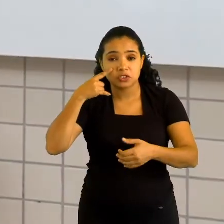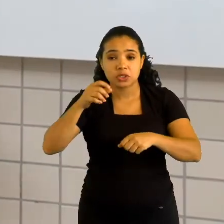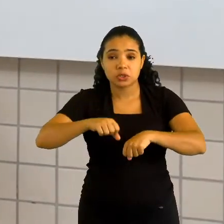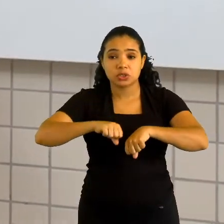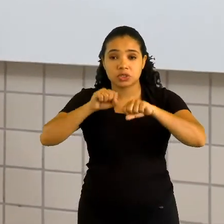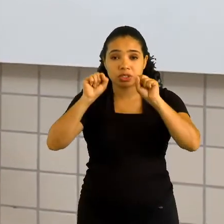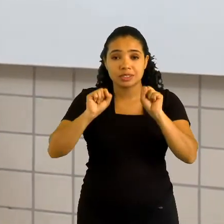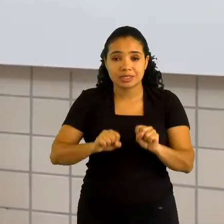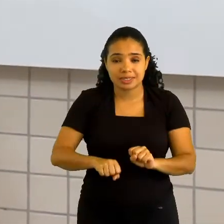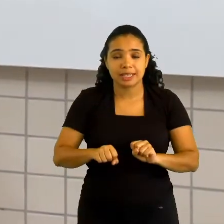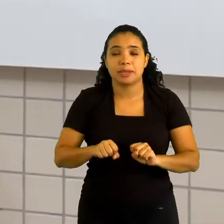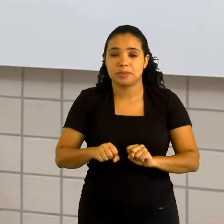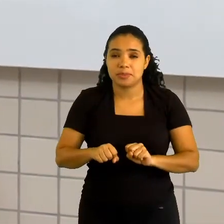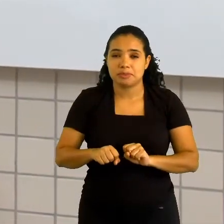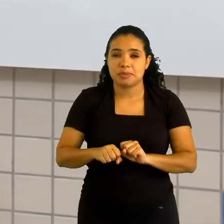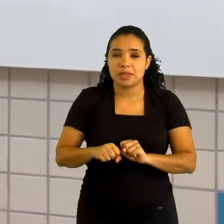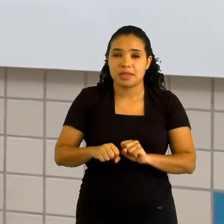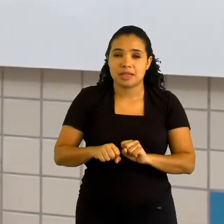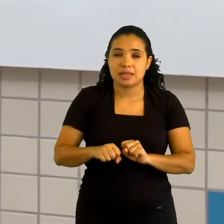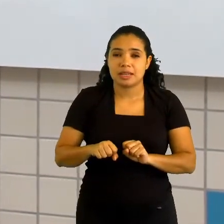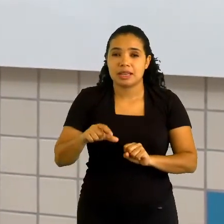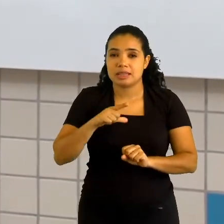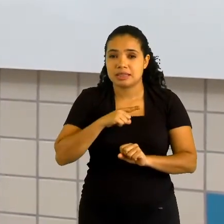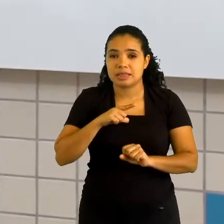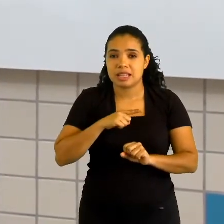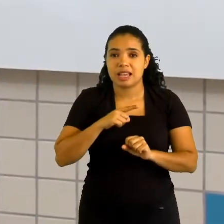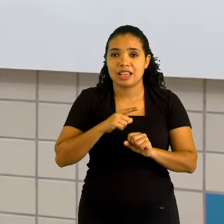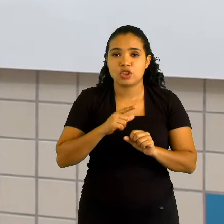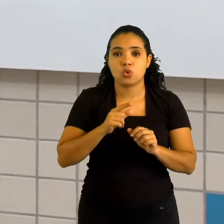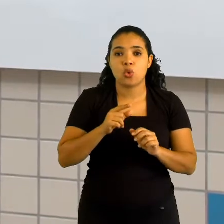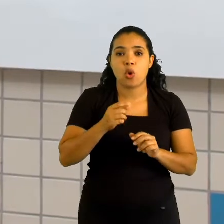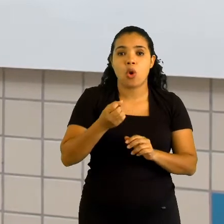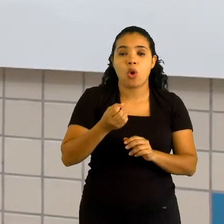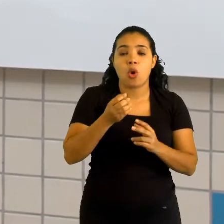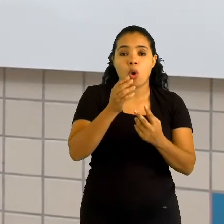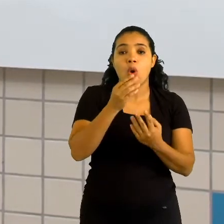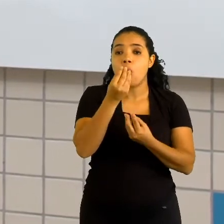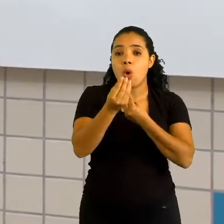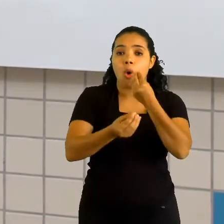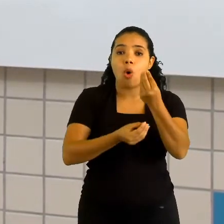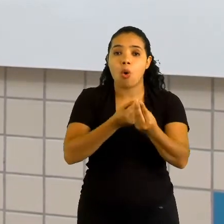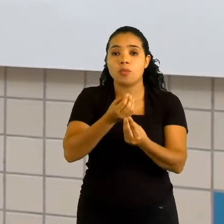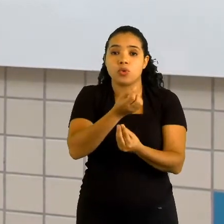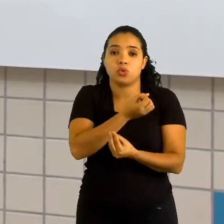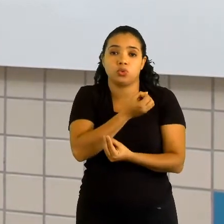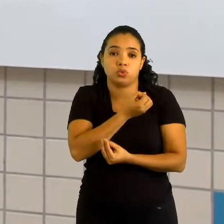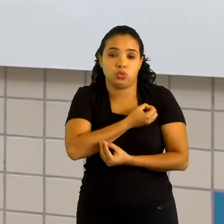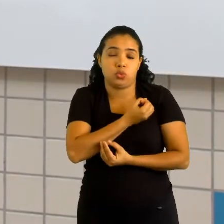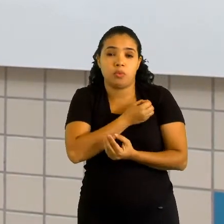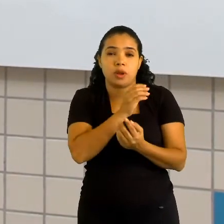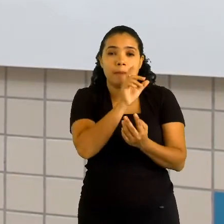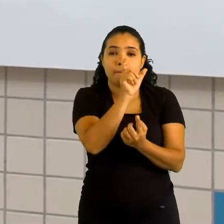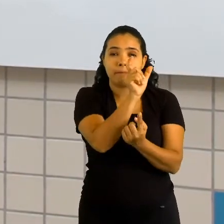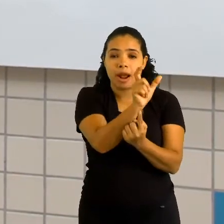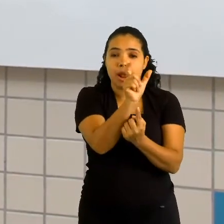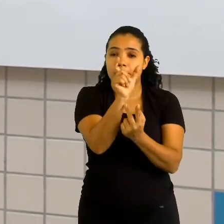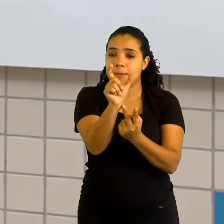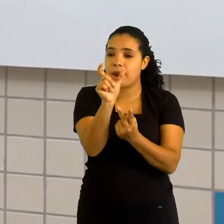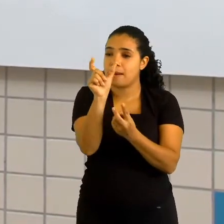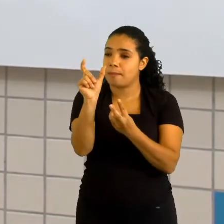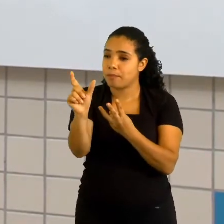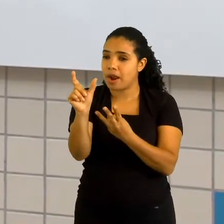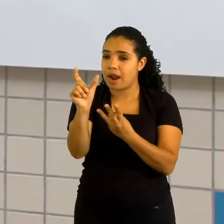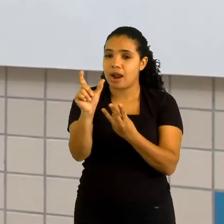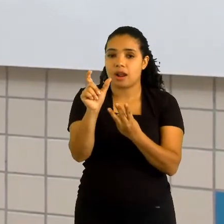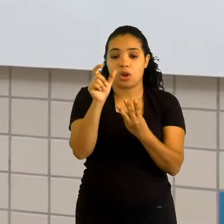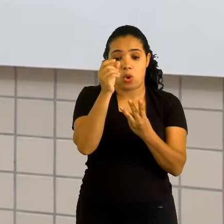de numeração que ele leva em consideração a posição do número. Olha, se ele está nesse saquinho aqui, cada pedrinha dessa